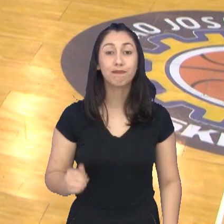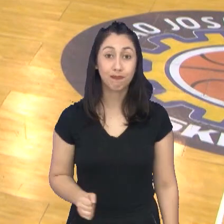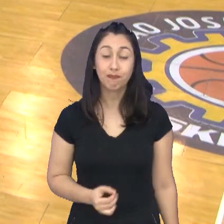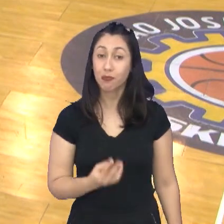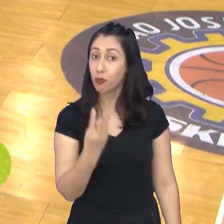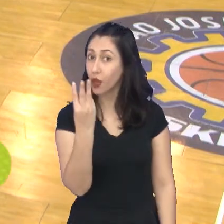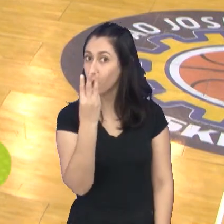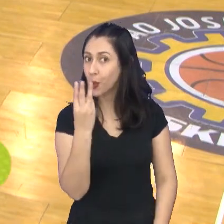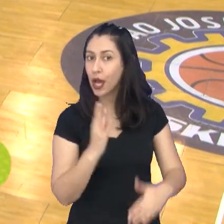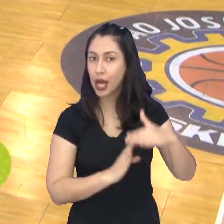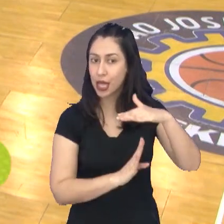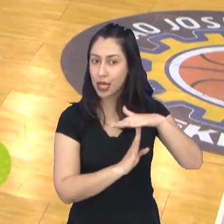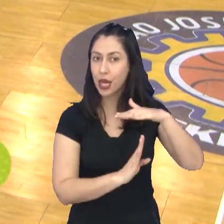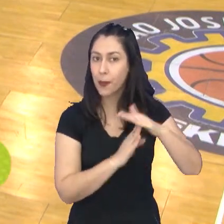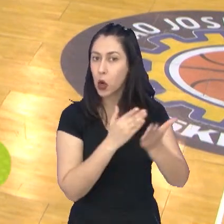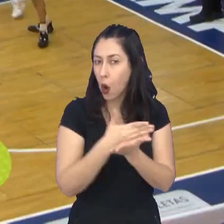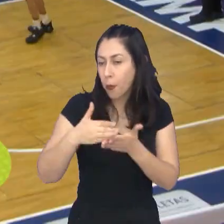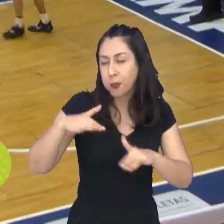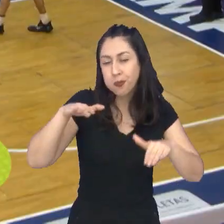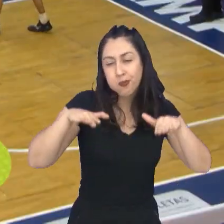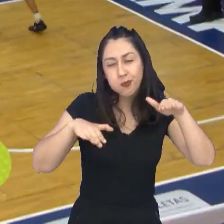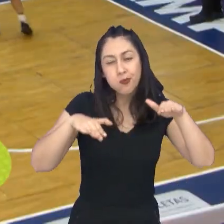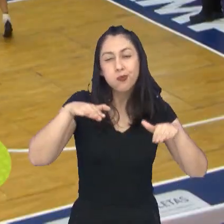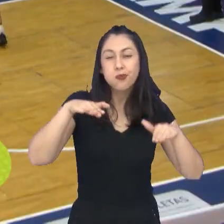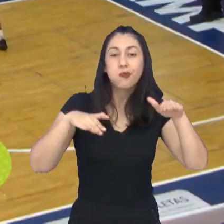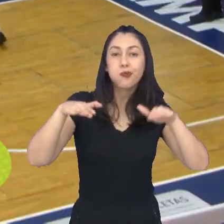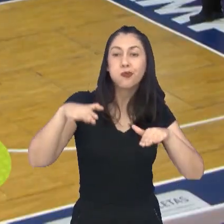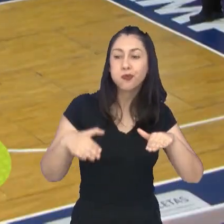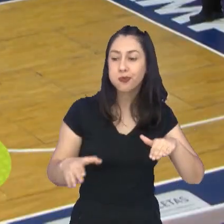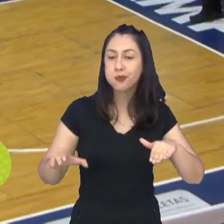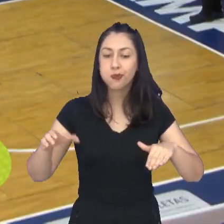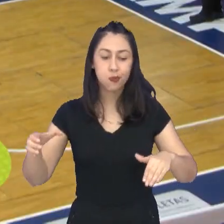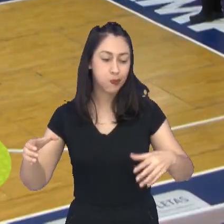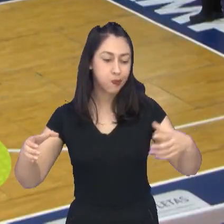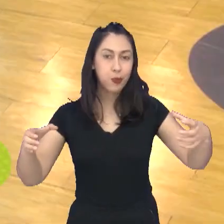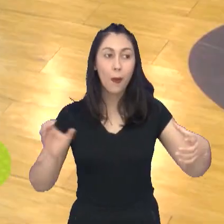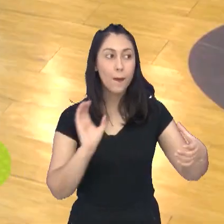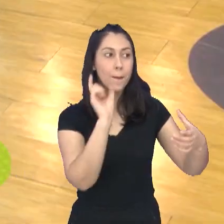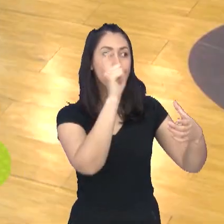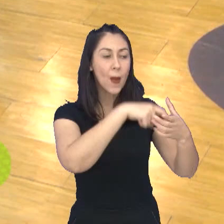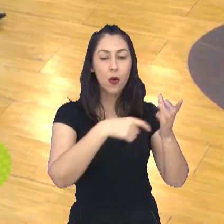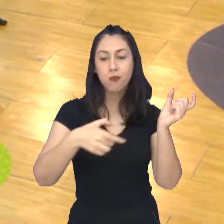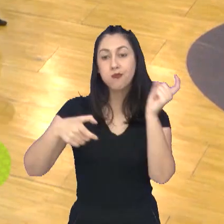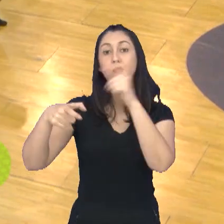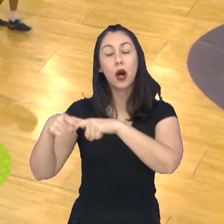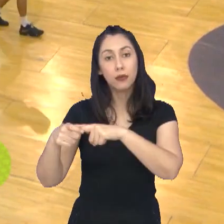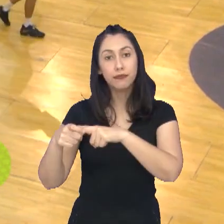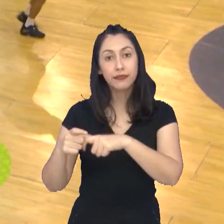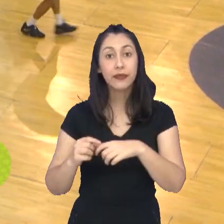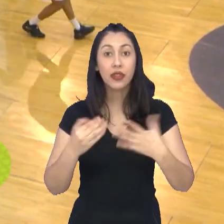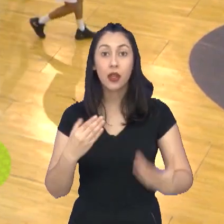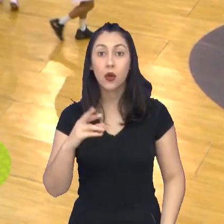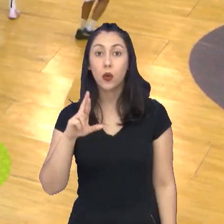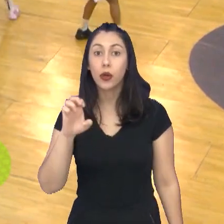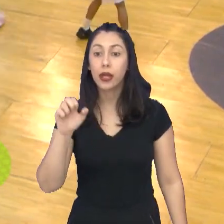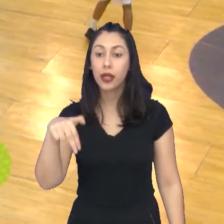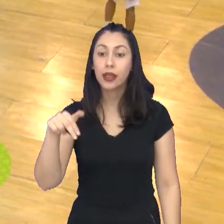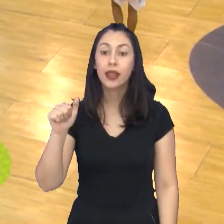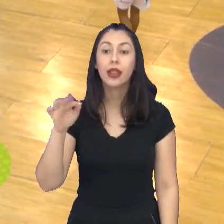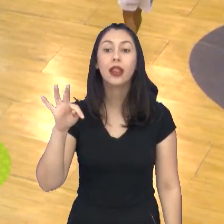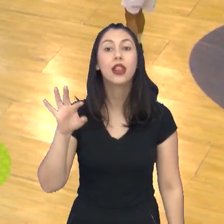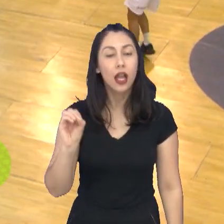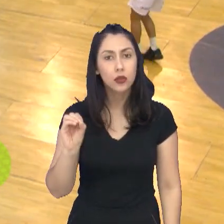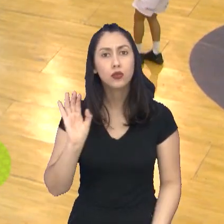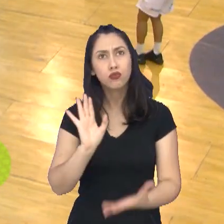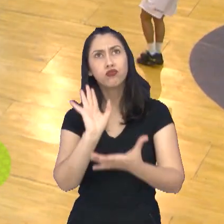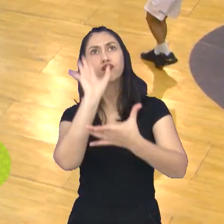terceiro quarto começou equilibrado, com ambas as equipes pontuando. O pivô Renato Carbonari era bastante acionado